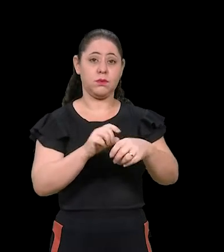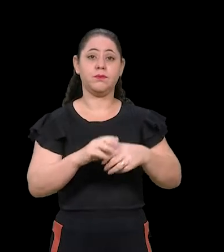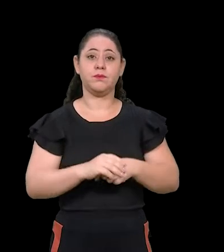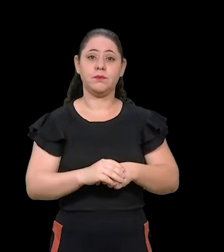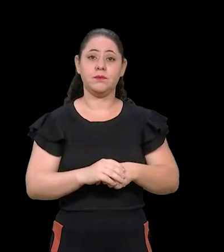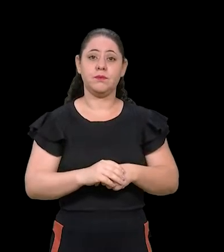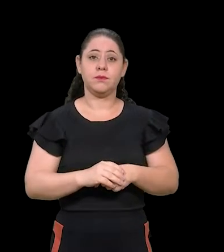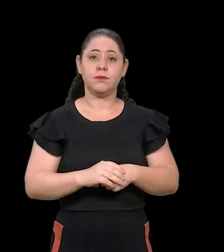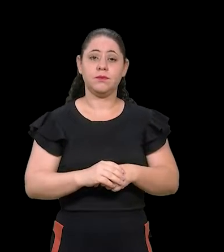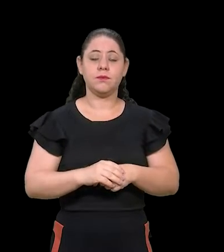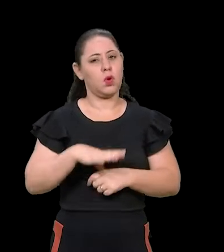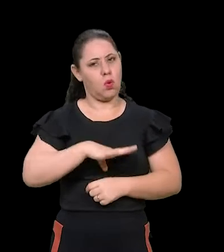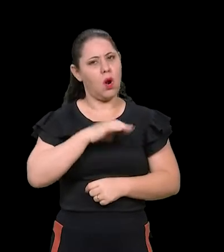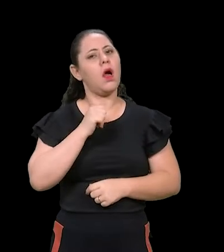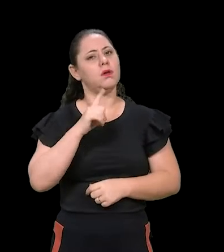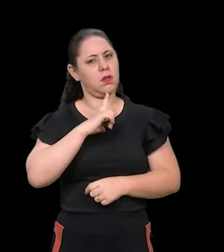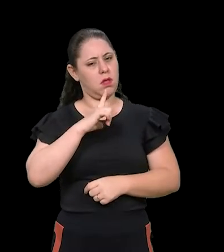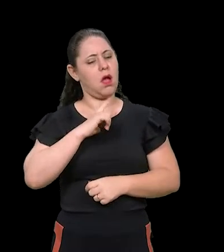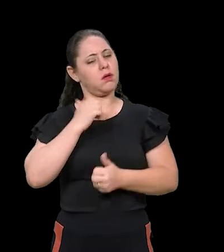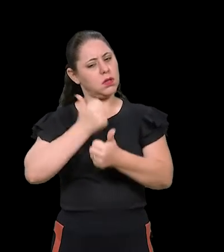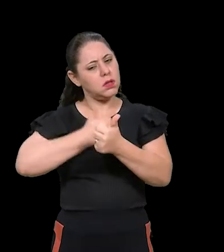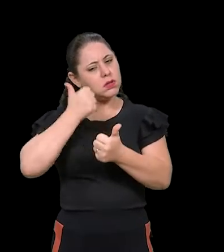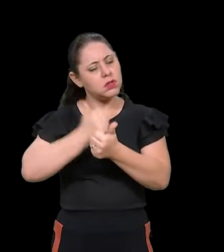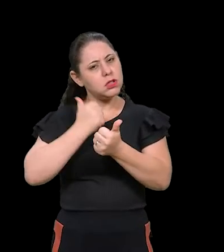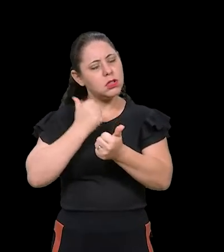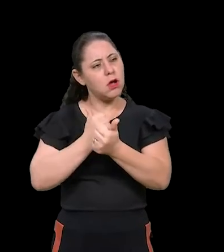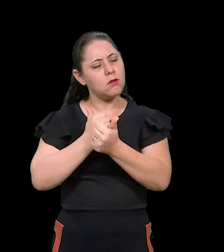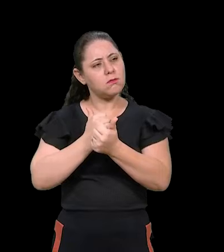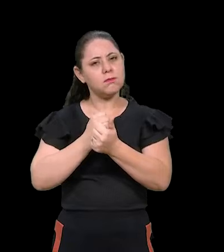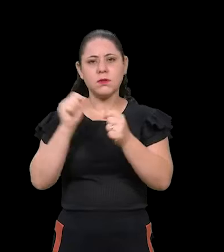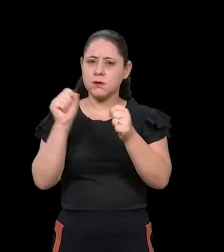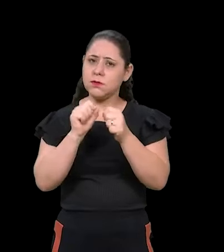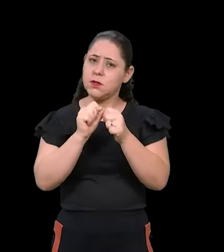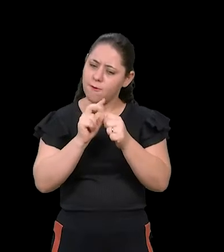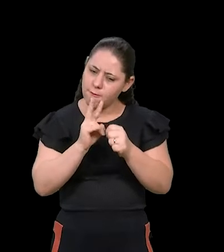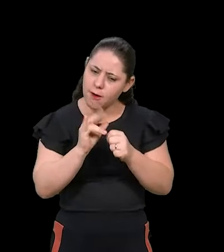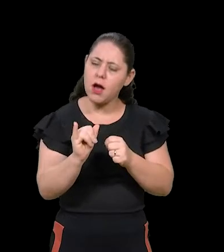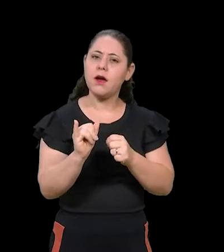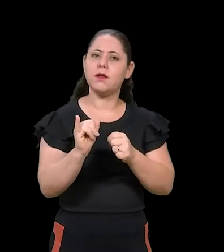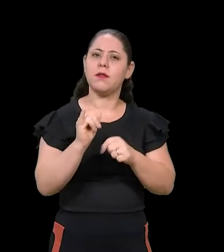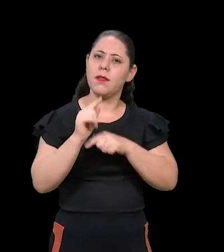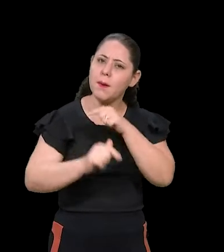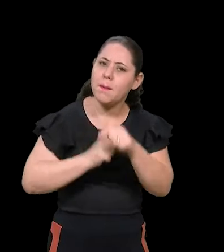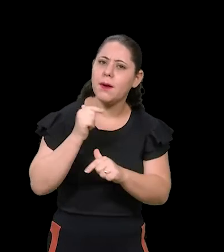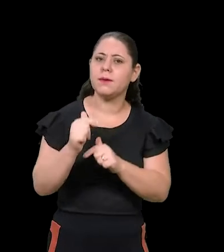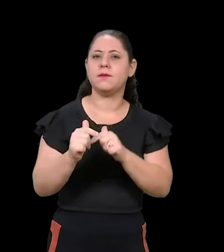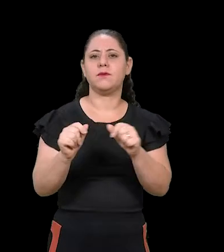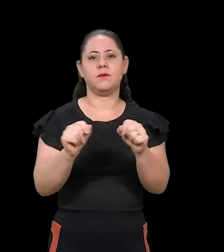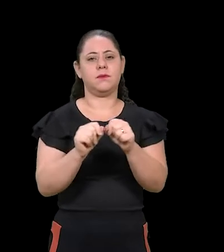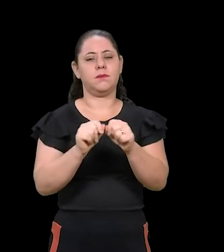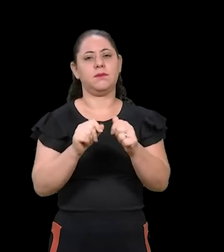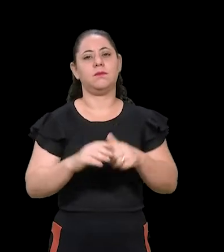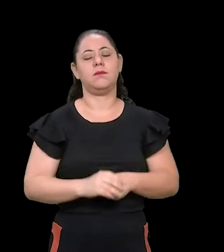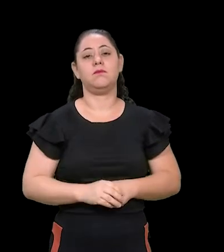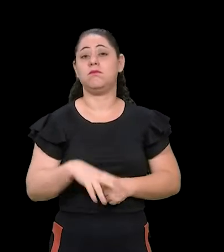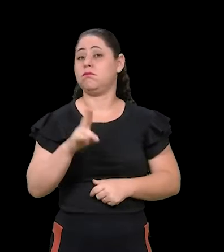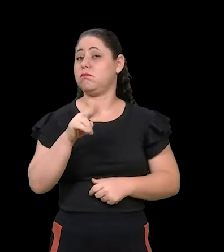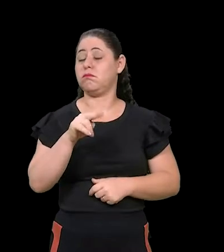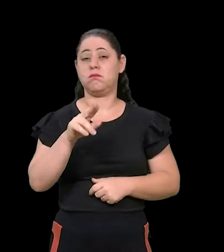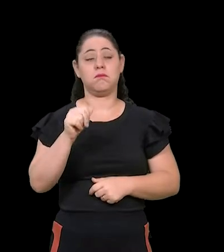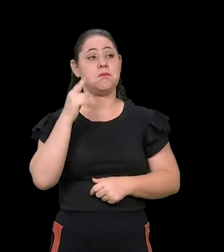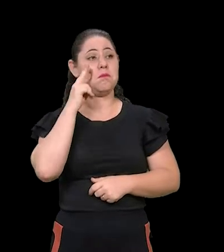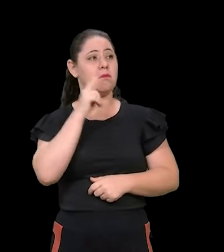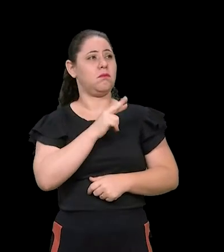estar preparado para aquele momento e com muita coragem e dedicação ir para cima e fazer. Então, não